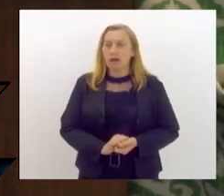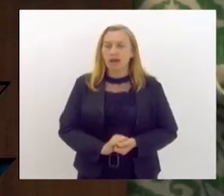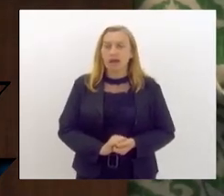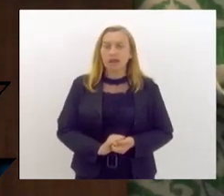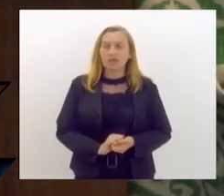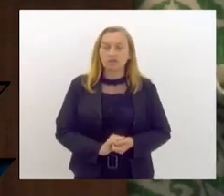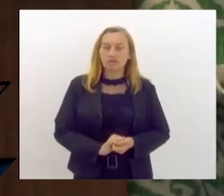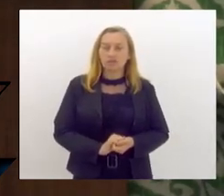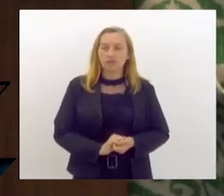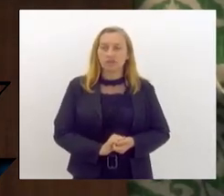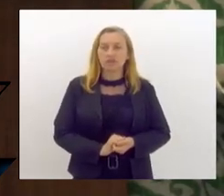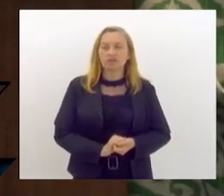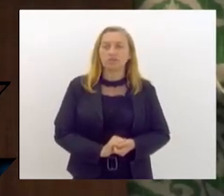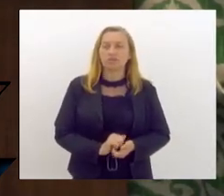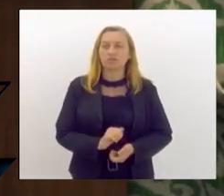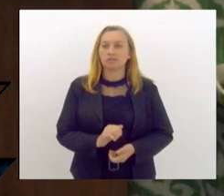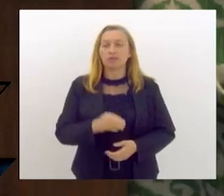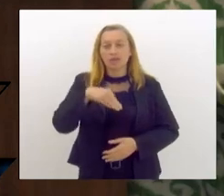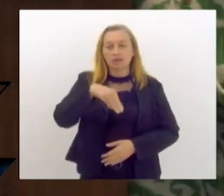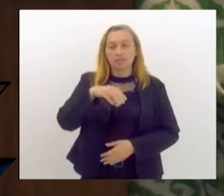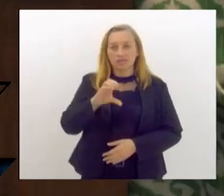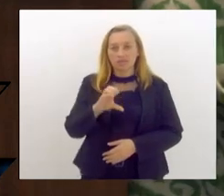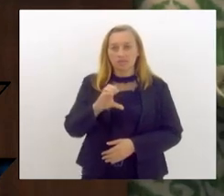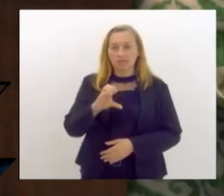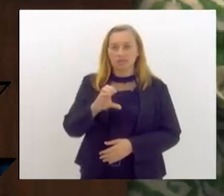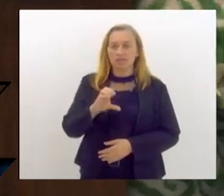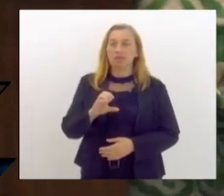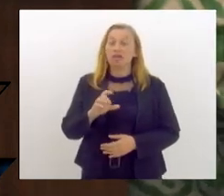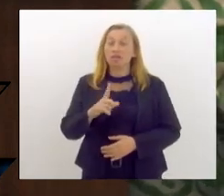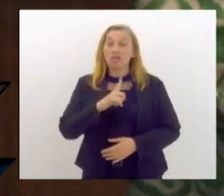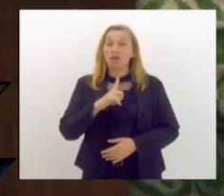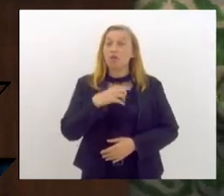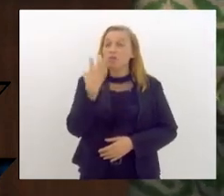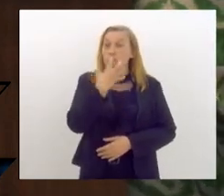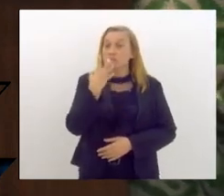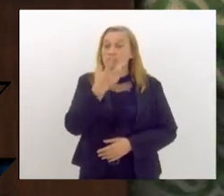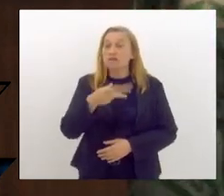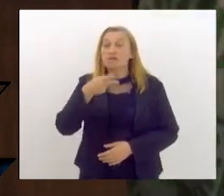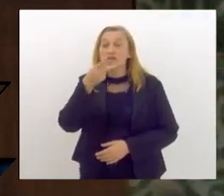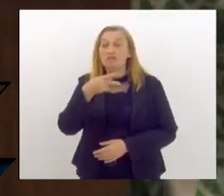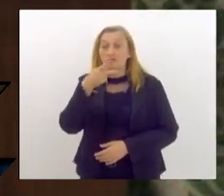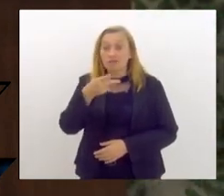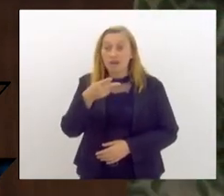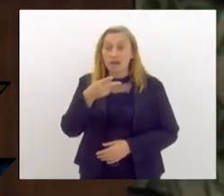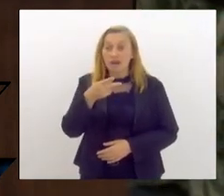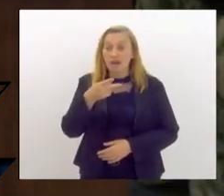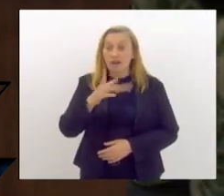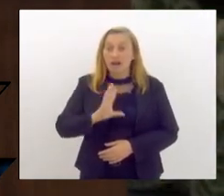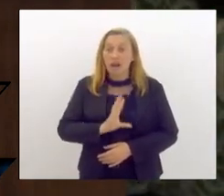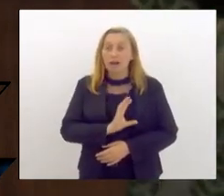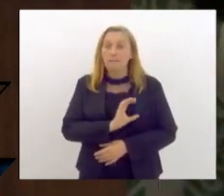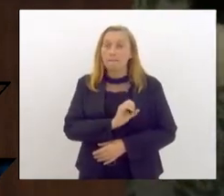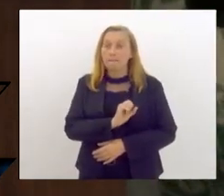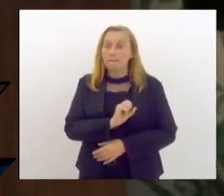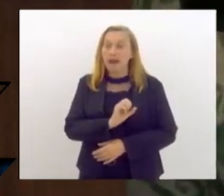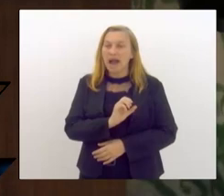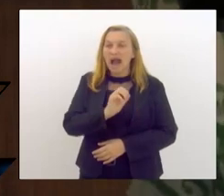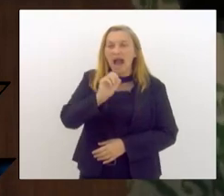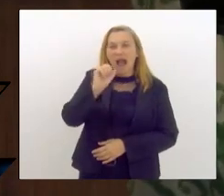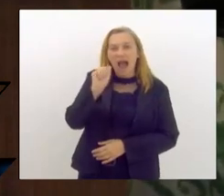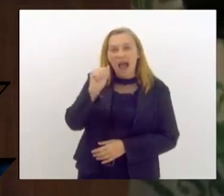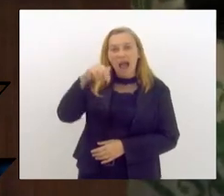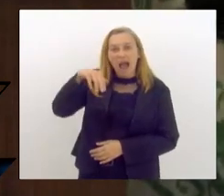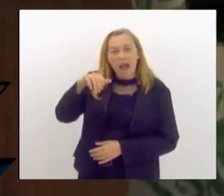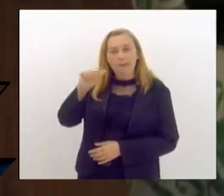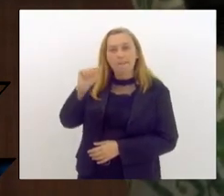de Oliveira, Emicida. E ele tem uma música que fala do amarelo, amarelo. E